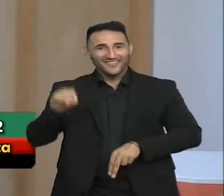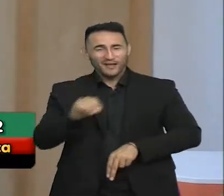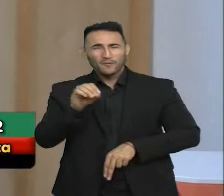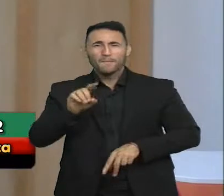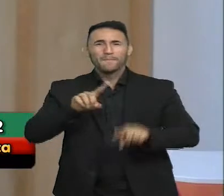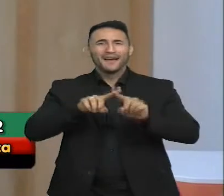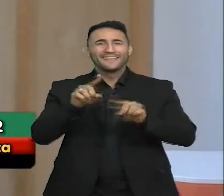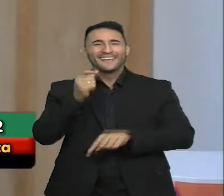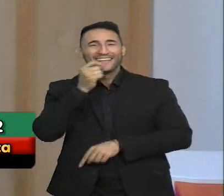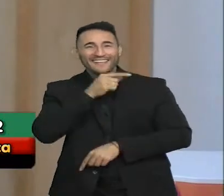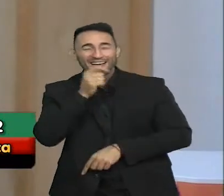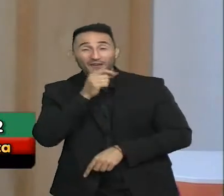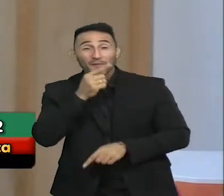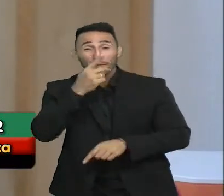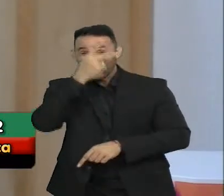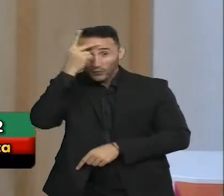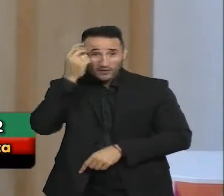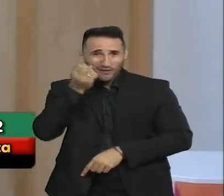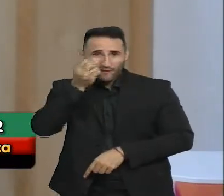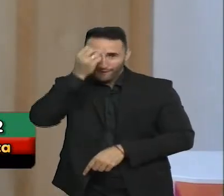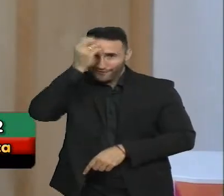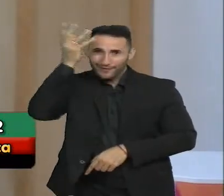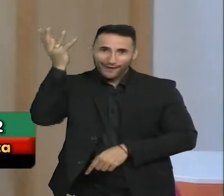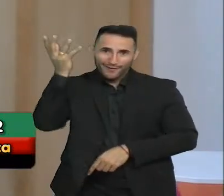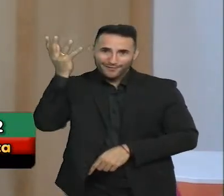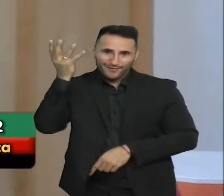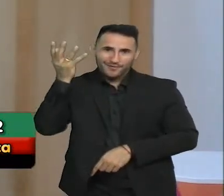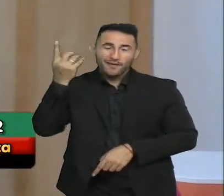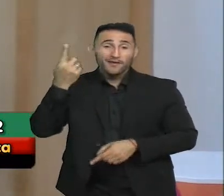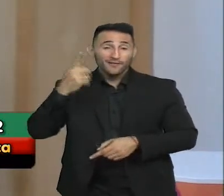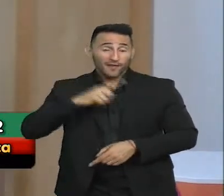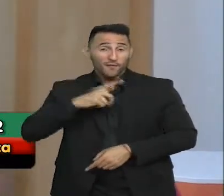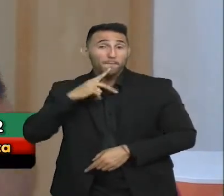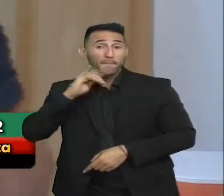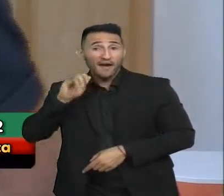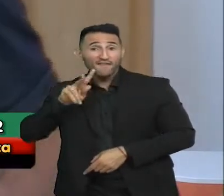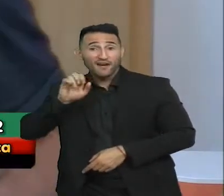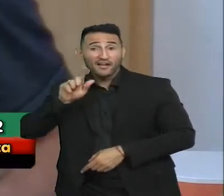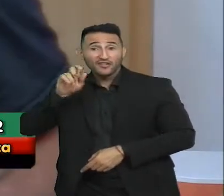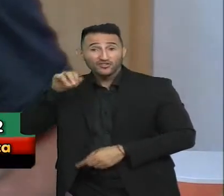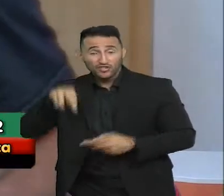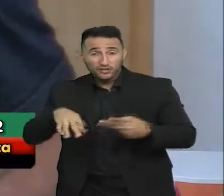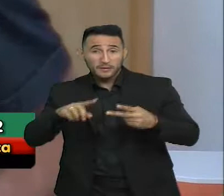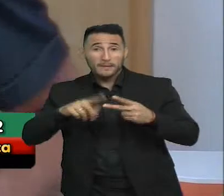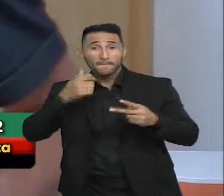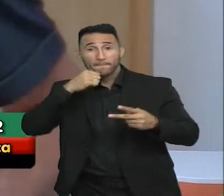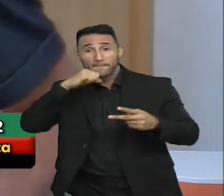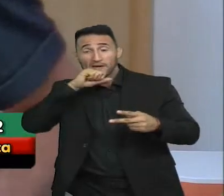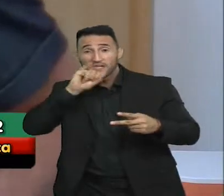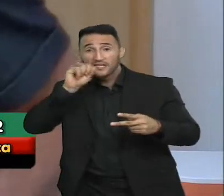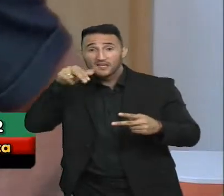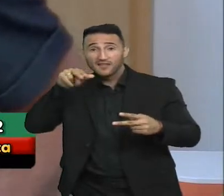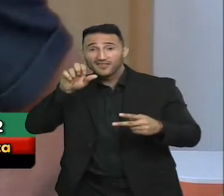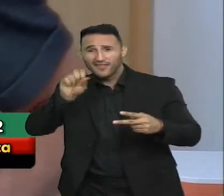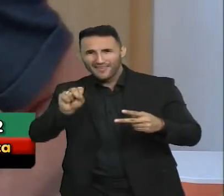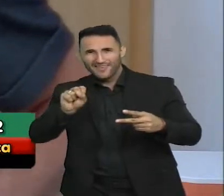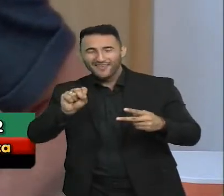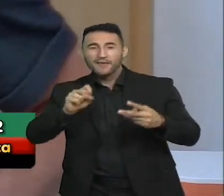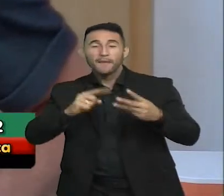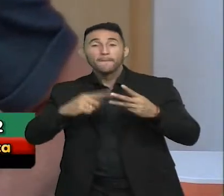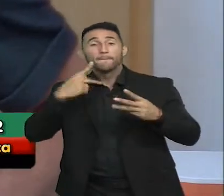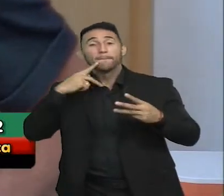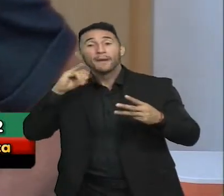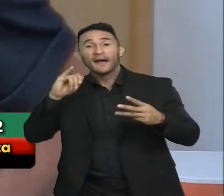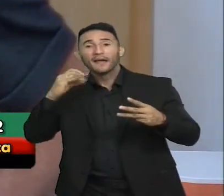engraçado que as pessoas se esquecem que quem teve início, pai Valentim, mãe Inês, quem mais mãe Inês? Pai